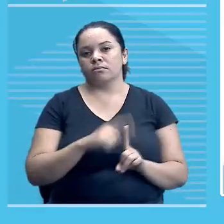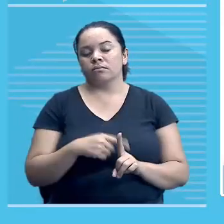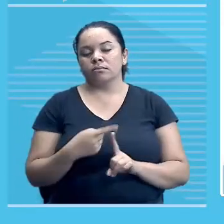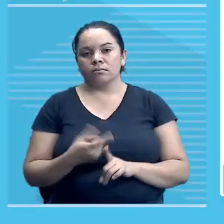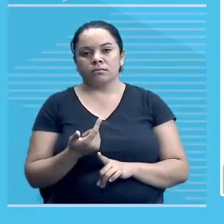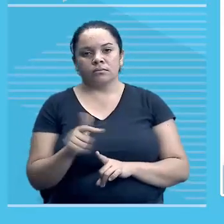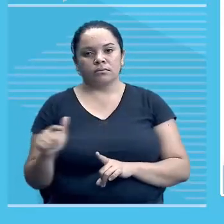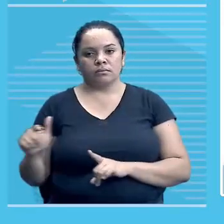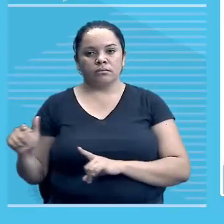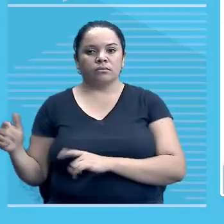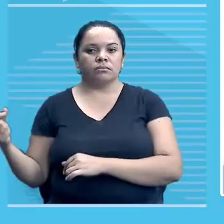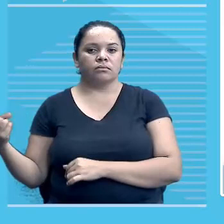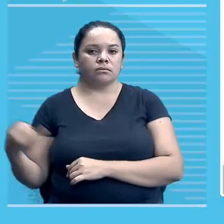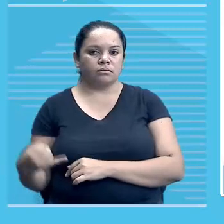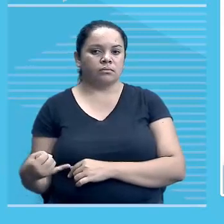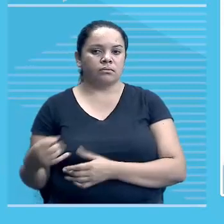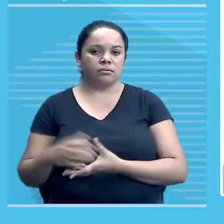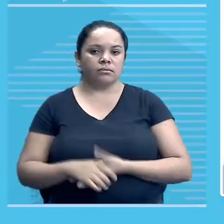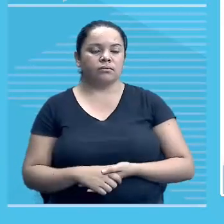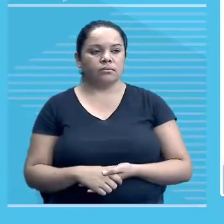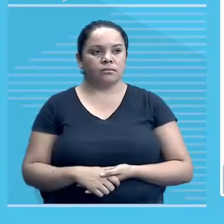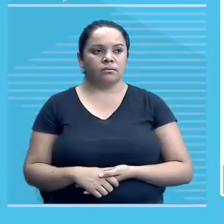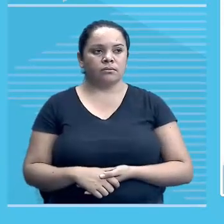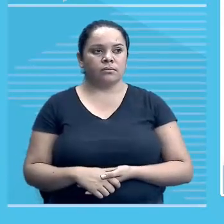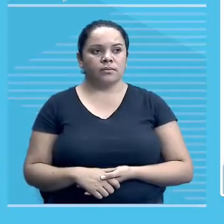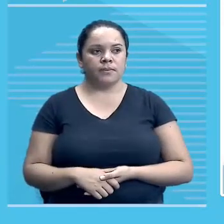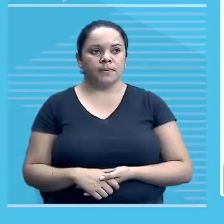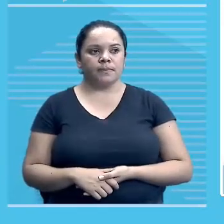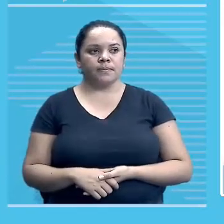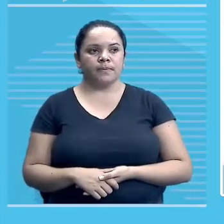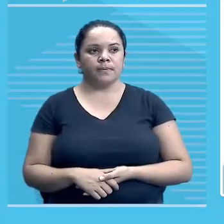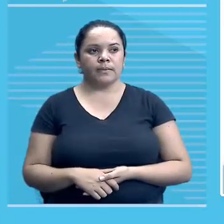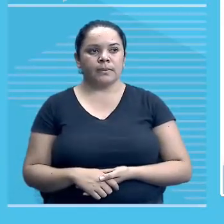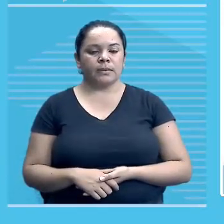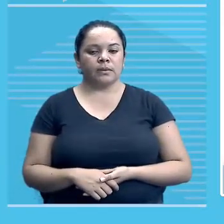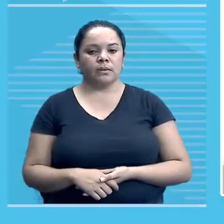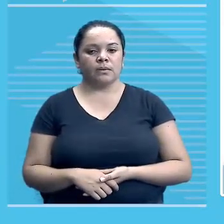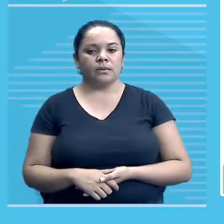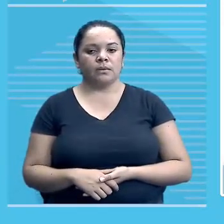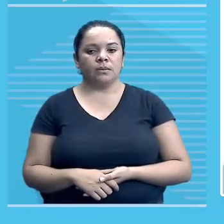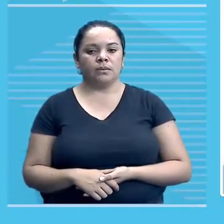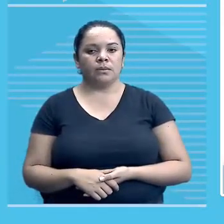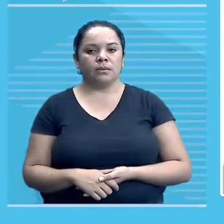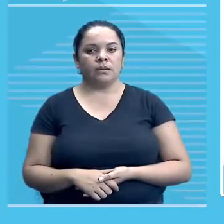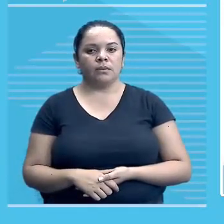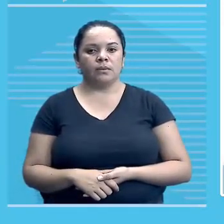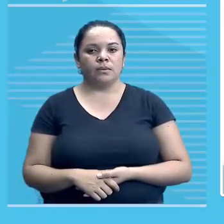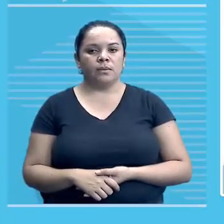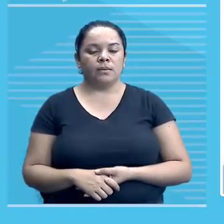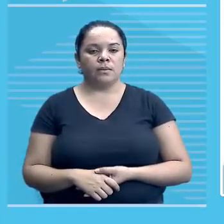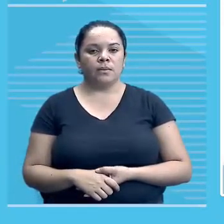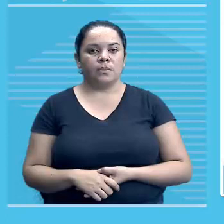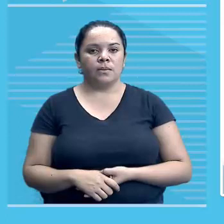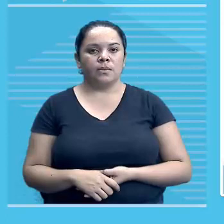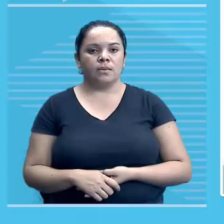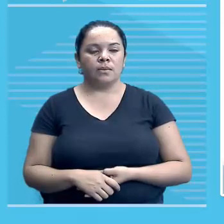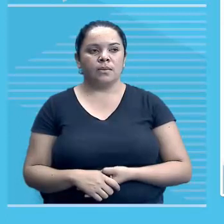negativa. Quanto multiplica aqui por menos 1, como é que vai ficar agora? Lá de cima. Fica